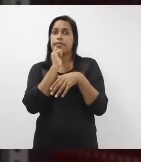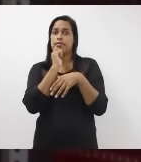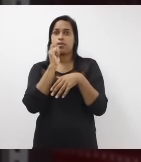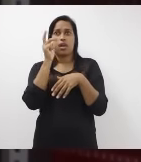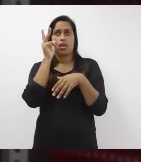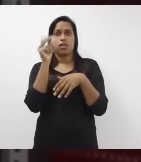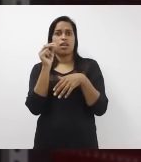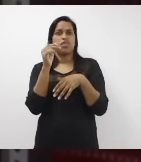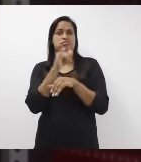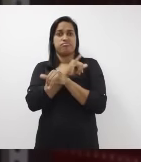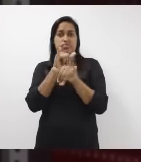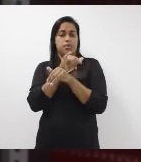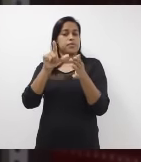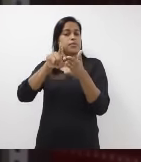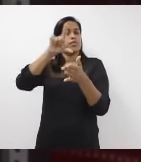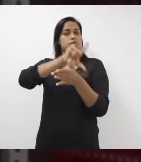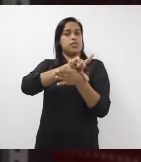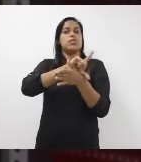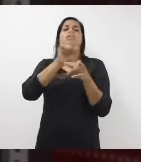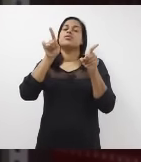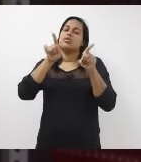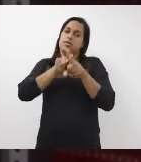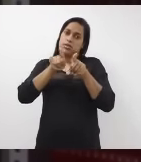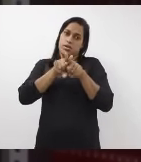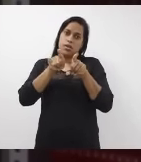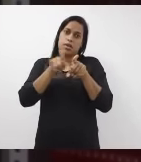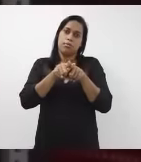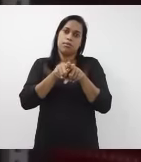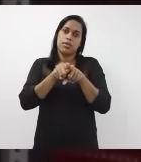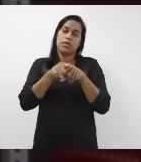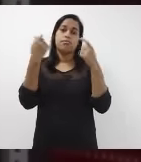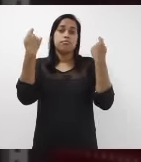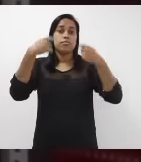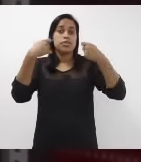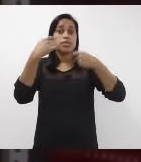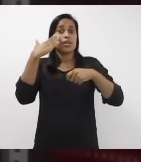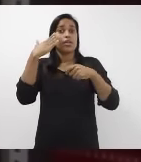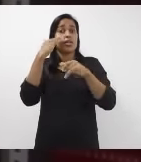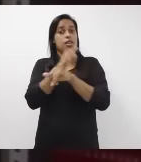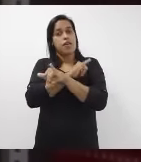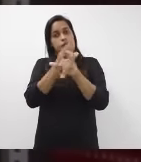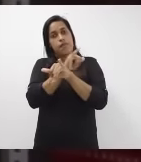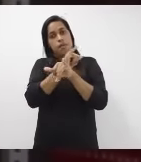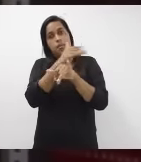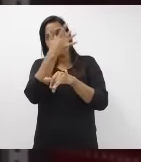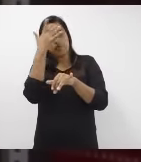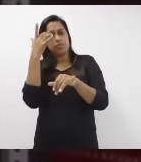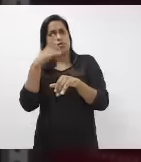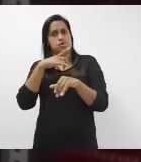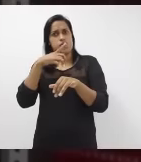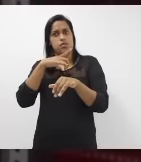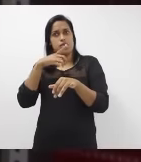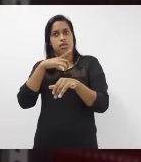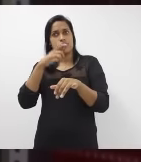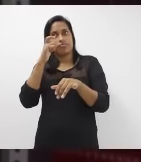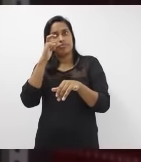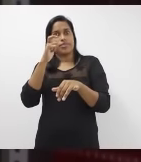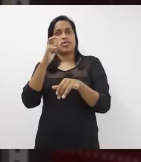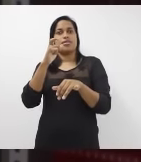dados anteriores, você acaba também se precavendo com informações de pessoas que têm expertise nesse